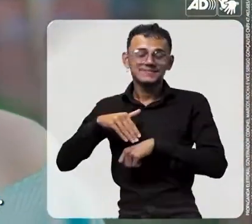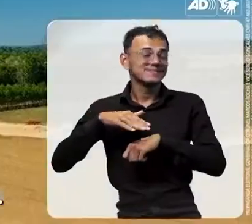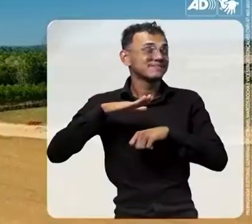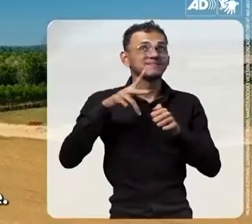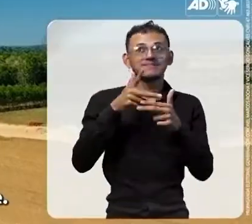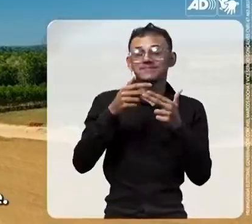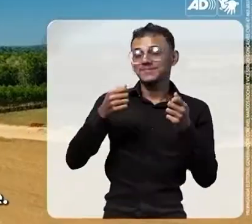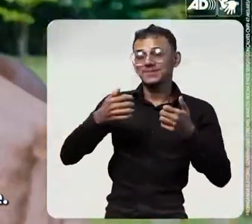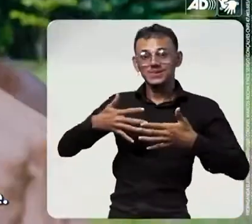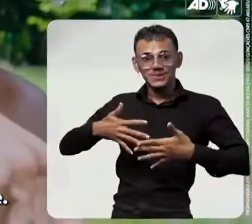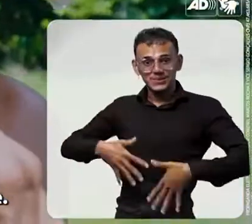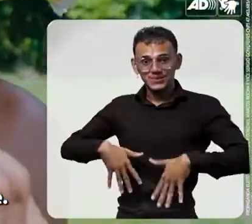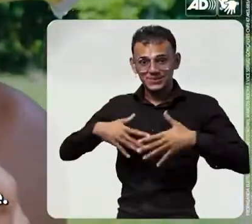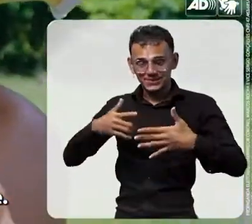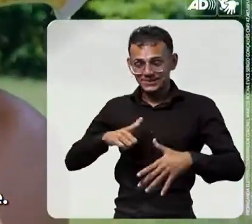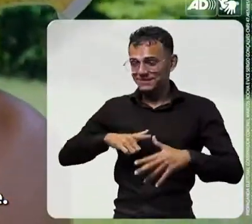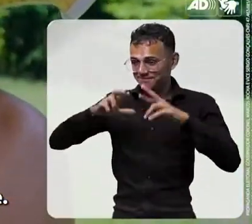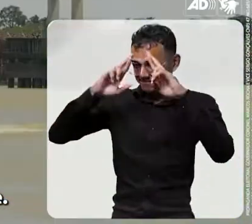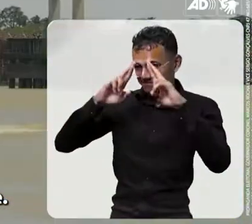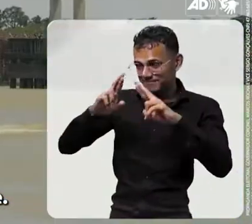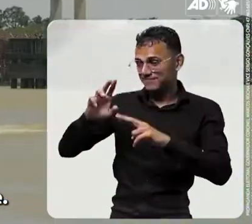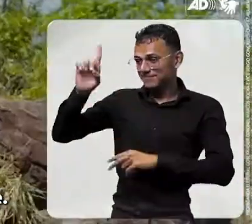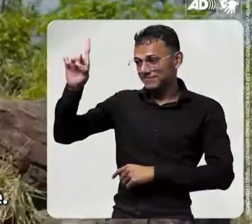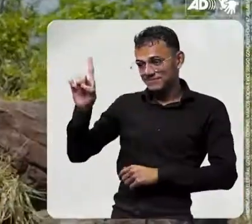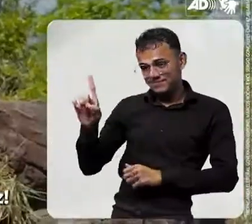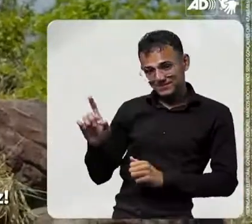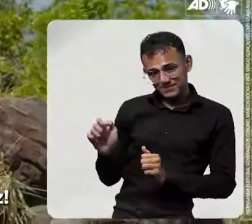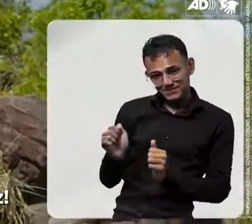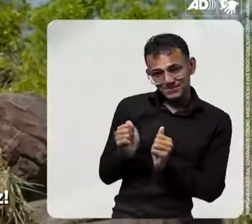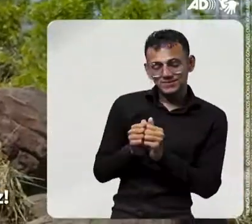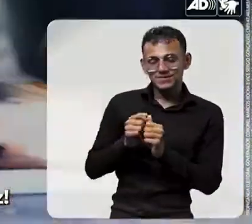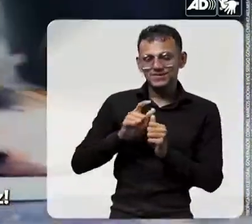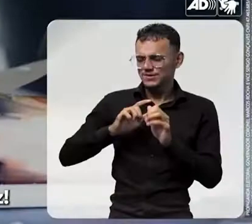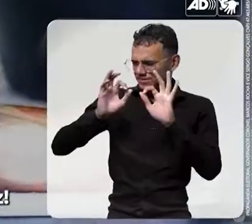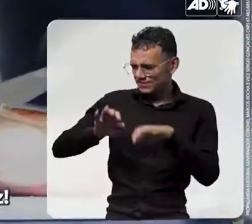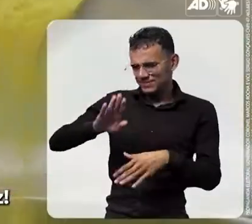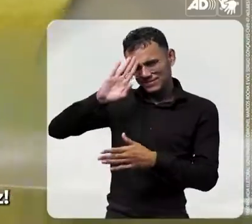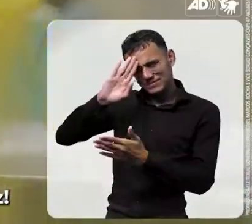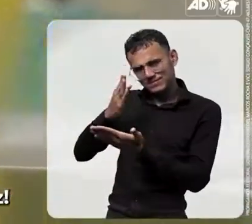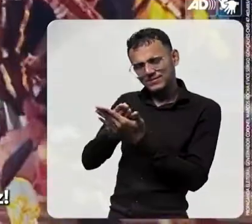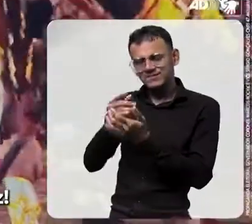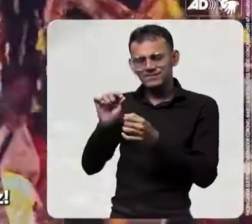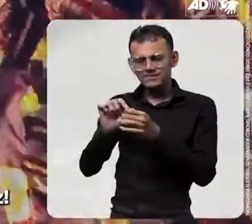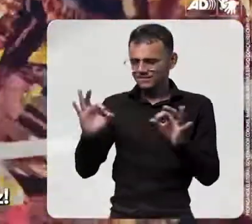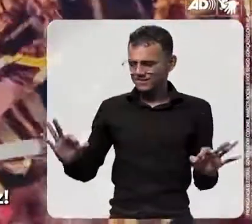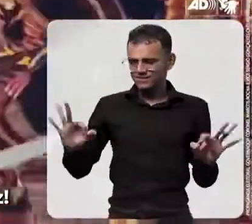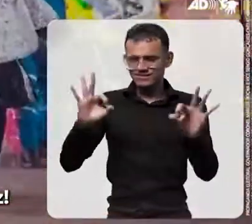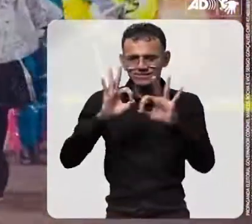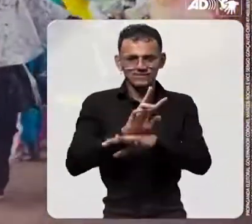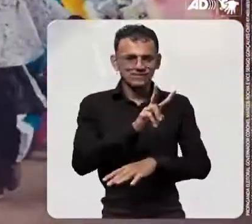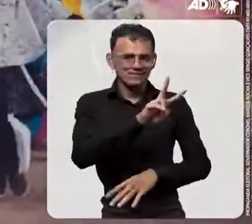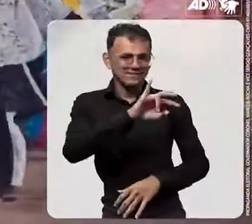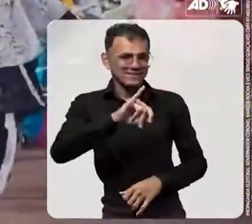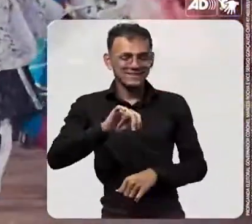muito mais. Ele tem meu respeito, Deus tá com ele. Eu tô com rocha, ele com ele.